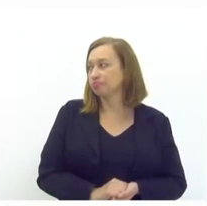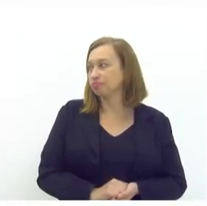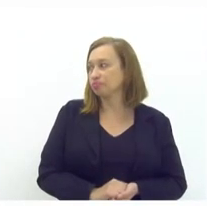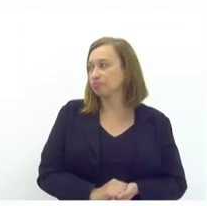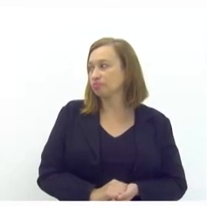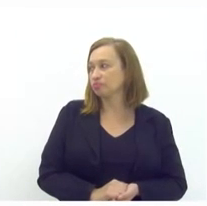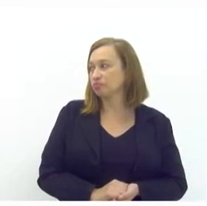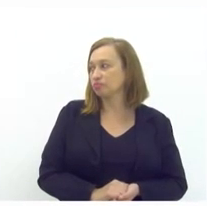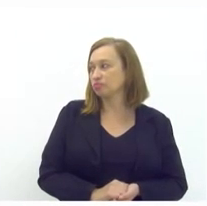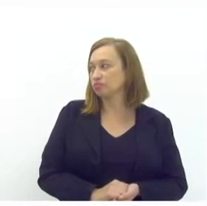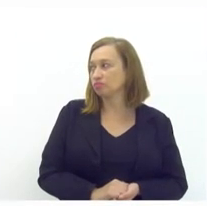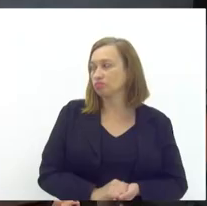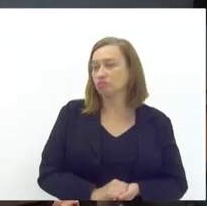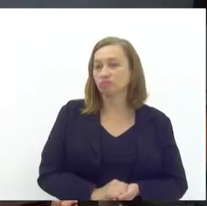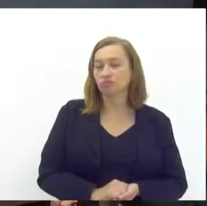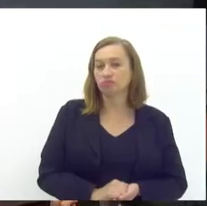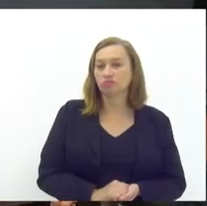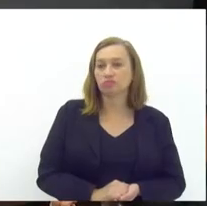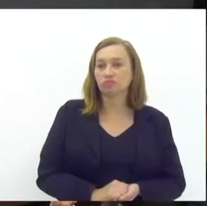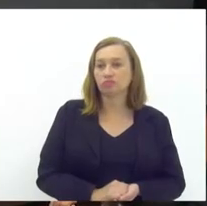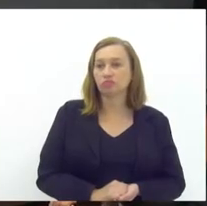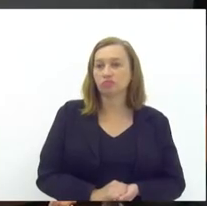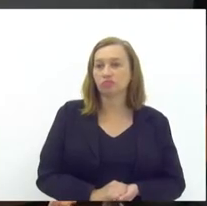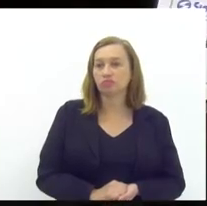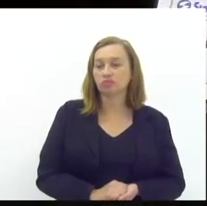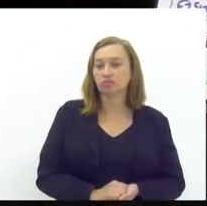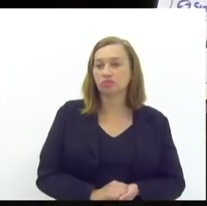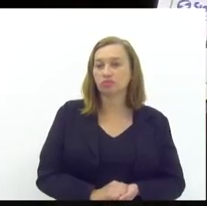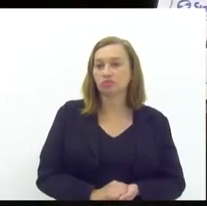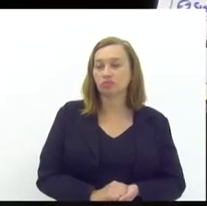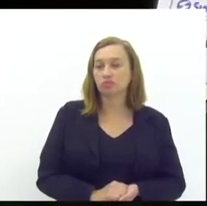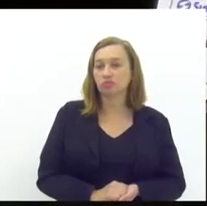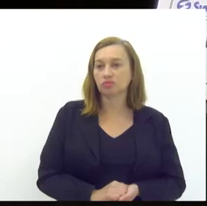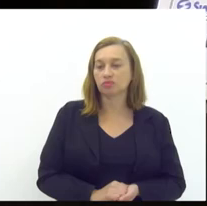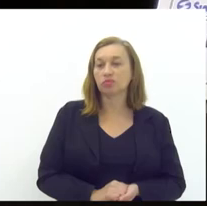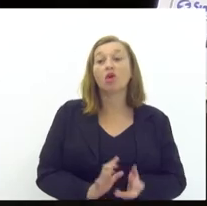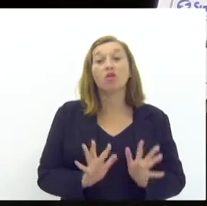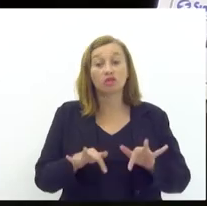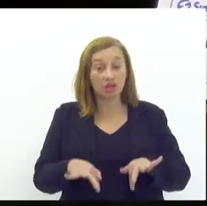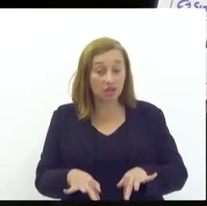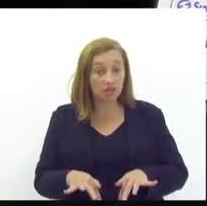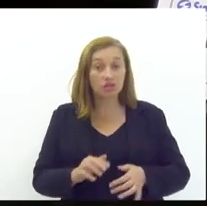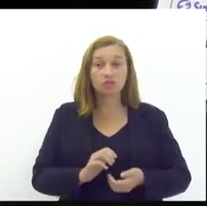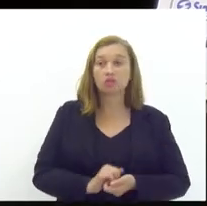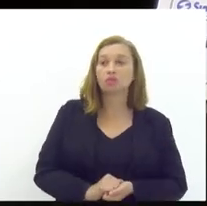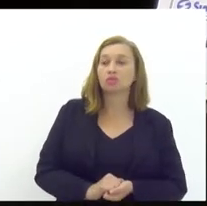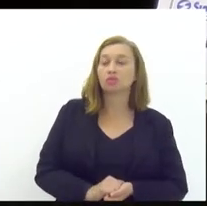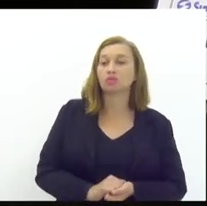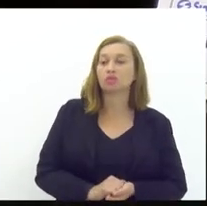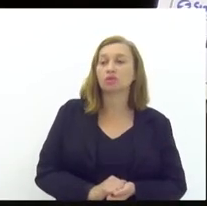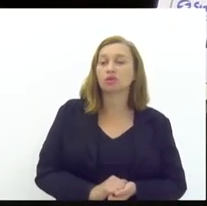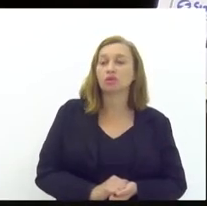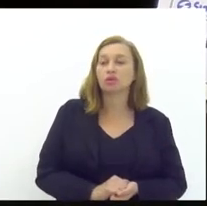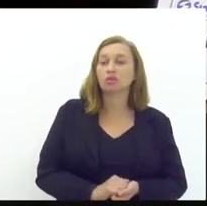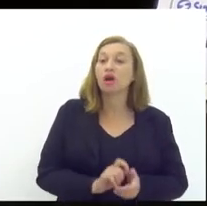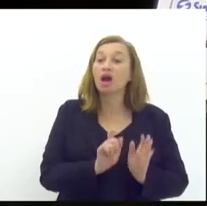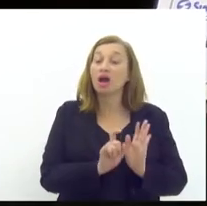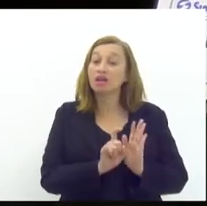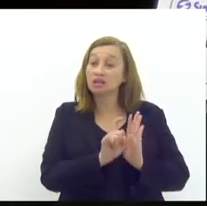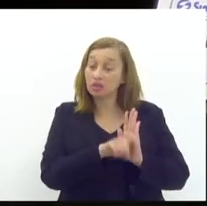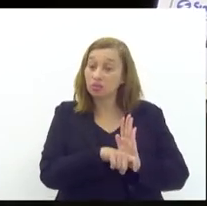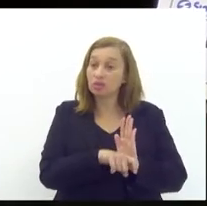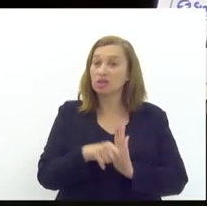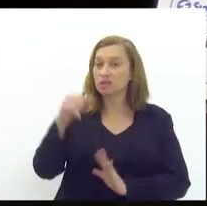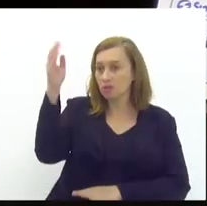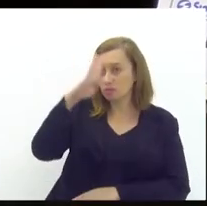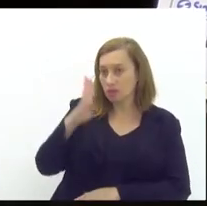já indo as conclusões isso eu concluo dizendo que a tributação brasileira